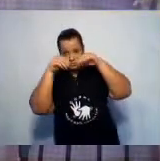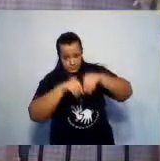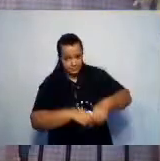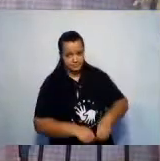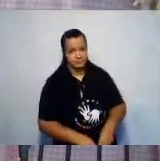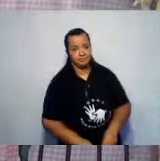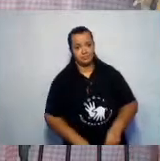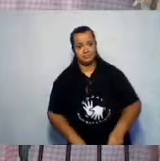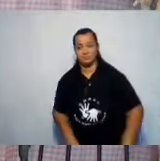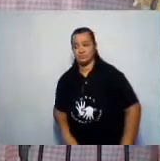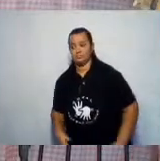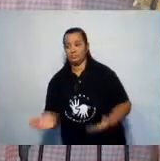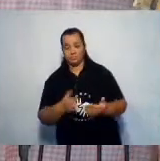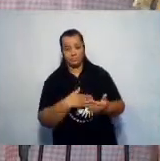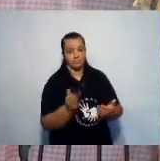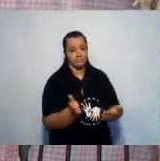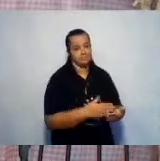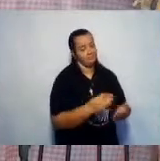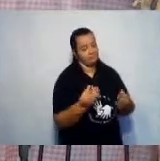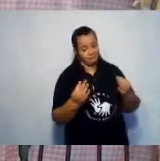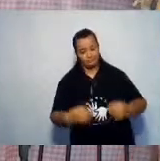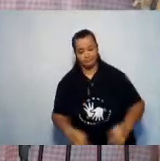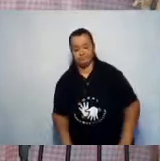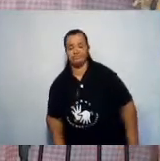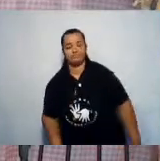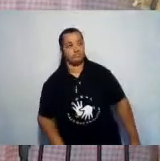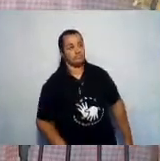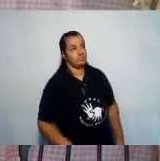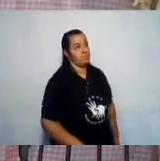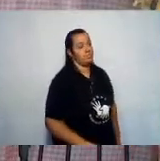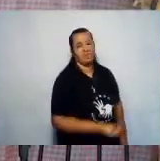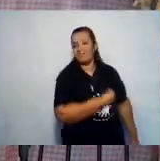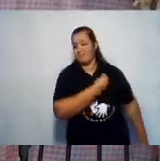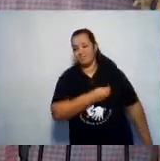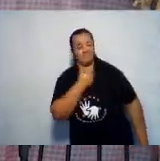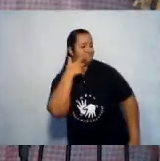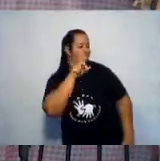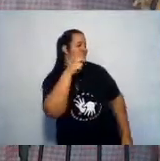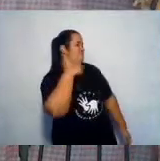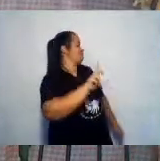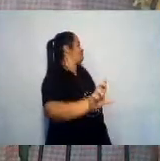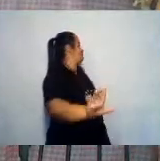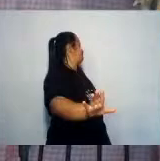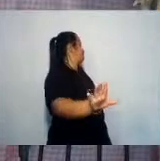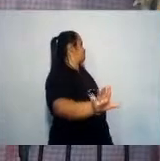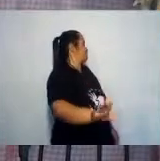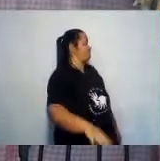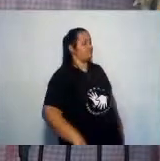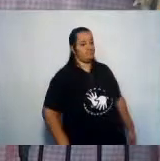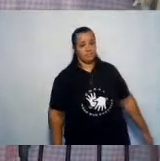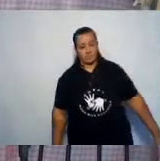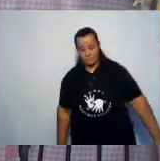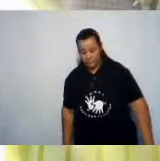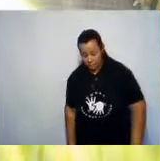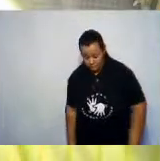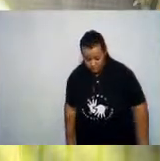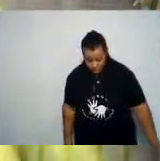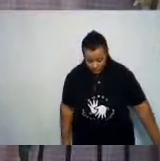sumo, melhor virar a página e superar. Porque viver assim, meu bem, não dá.